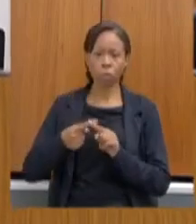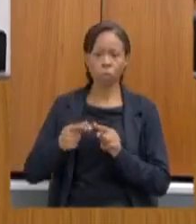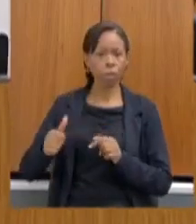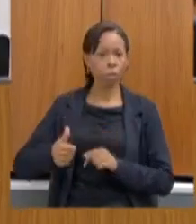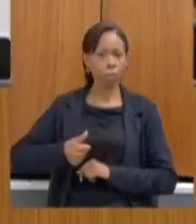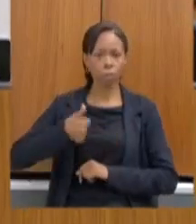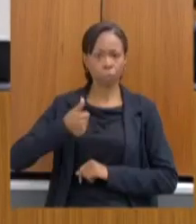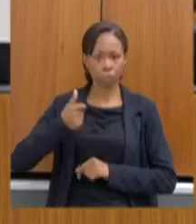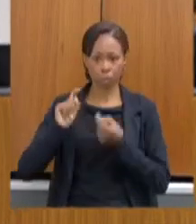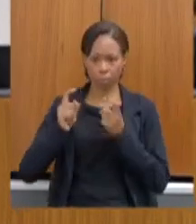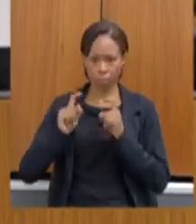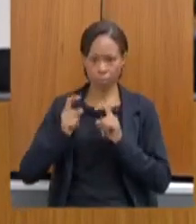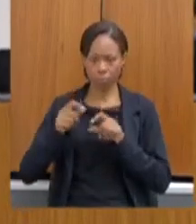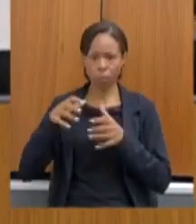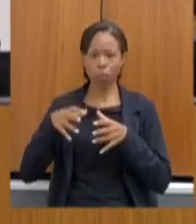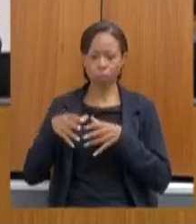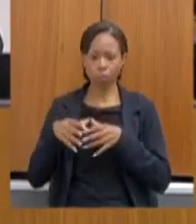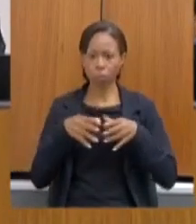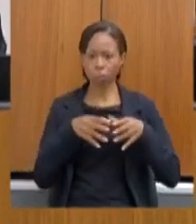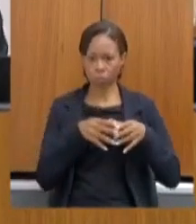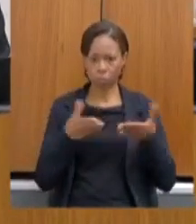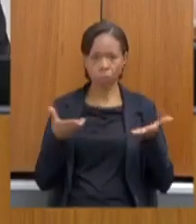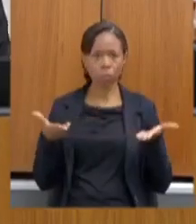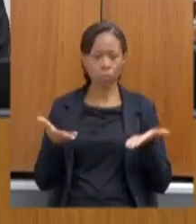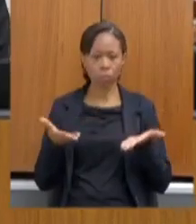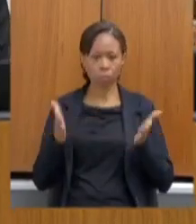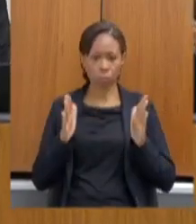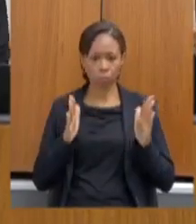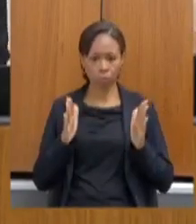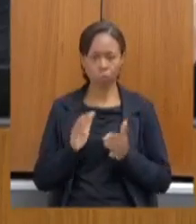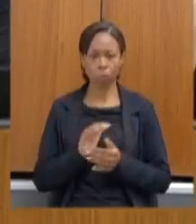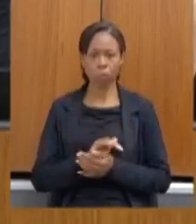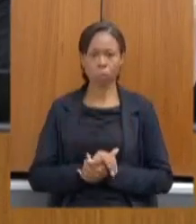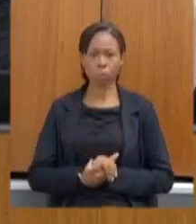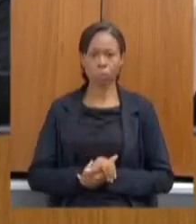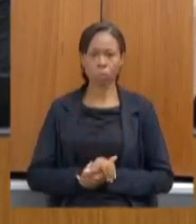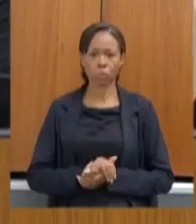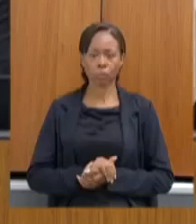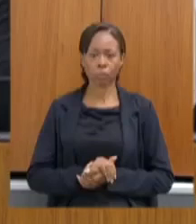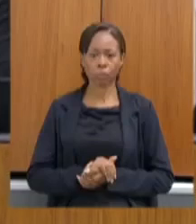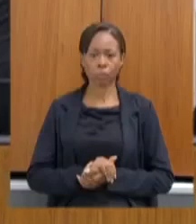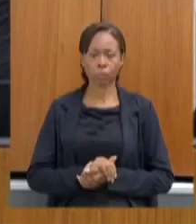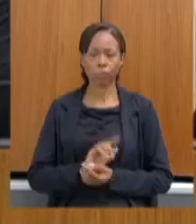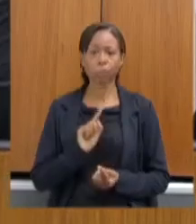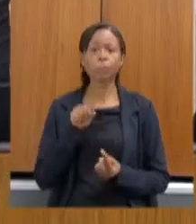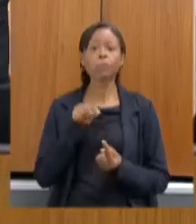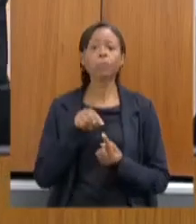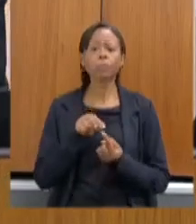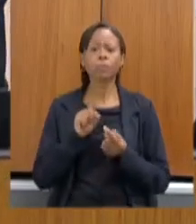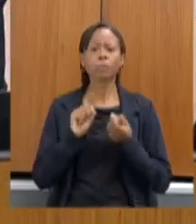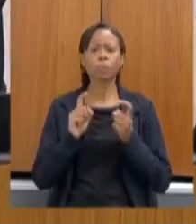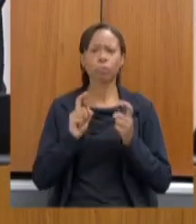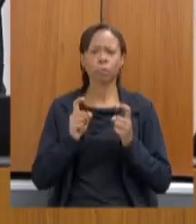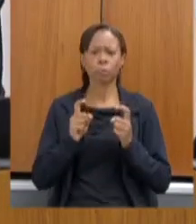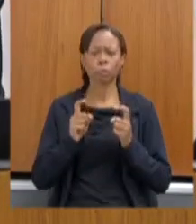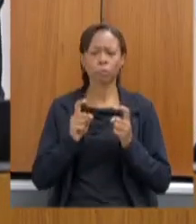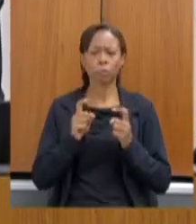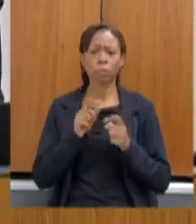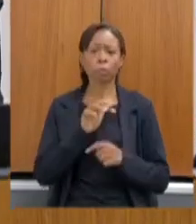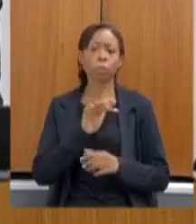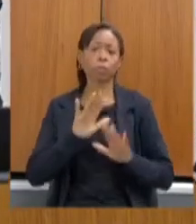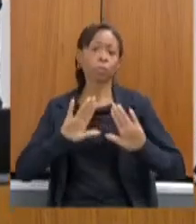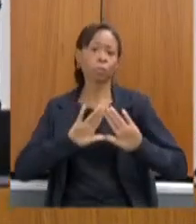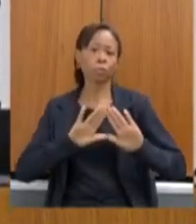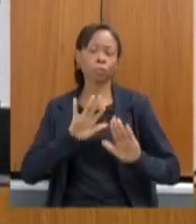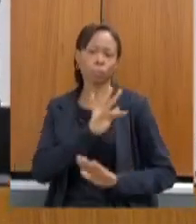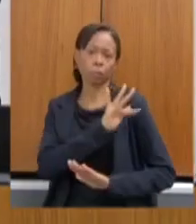destas comissões nesta sessão Legislativa e destina-se a reunião a realização do Assembleia